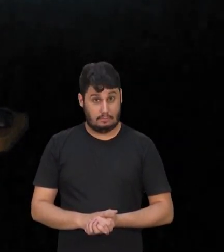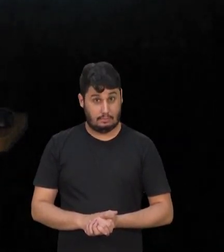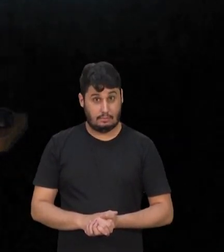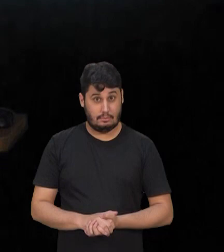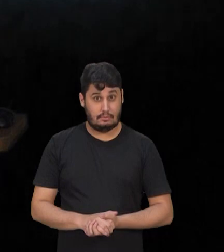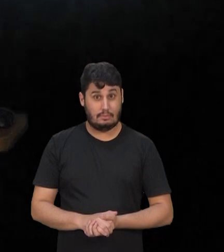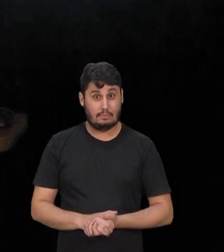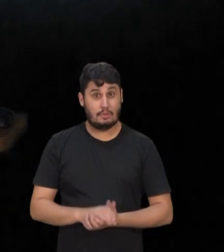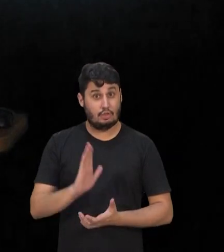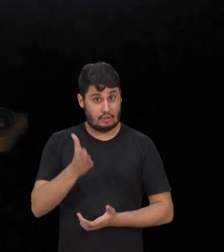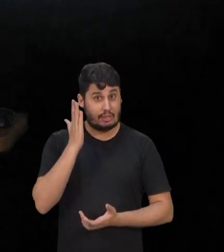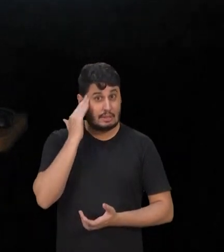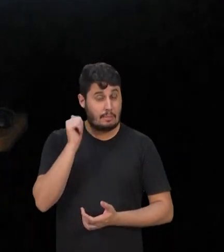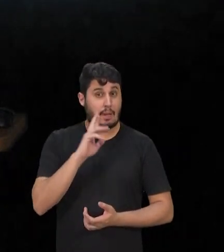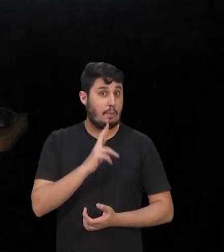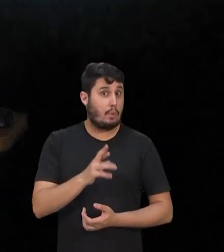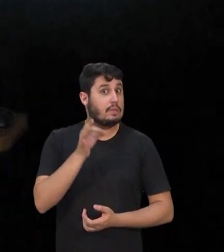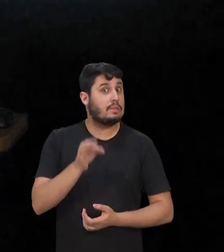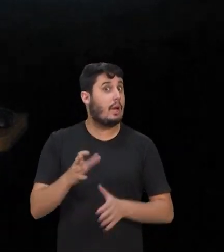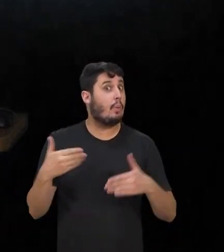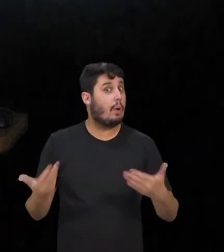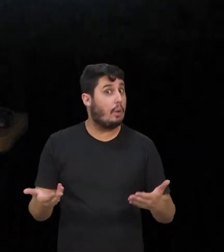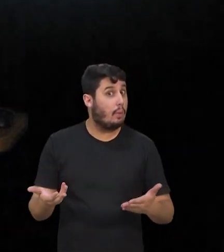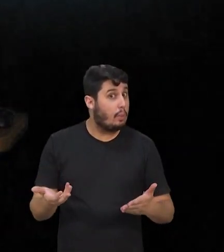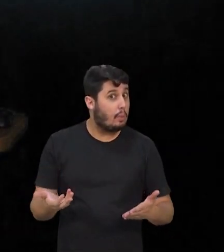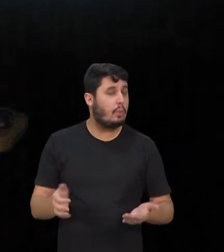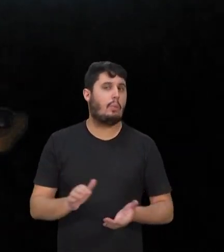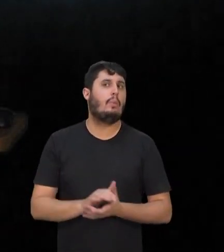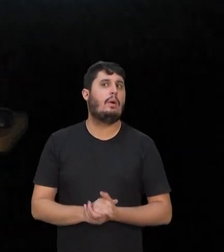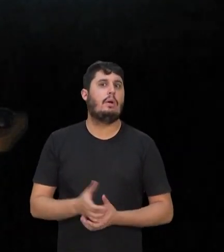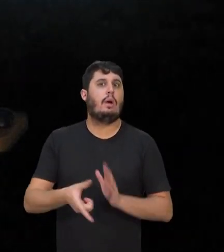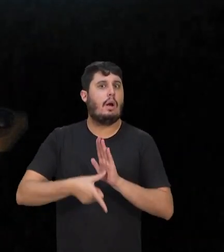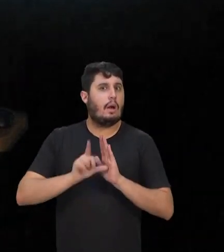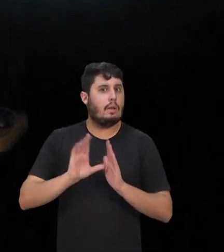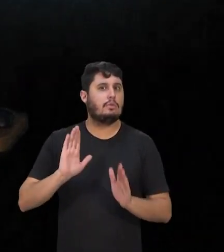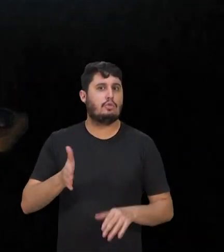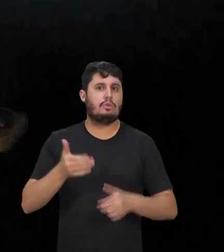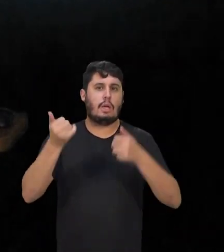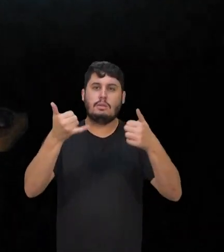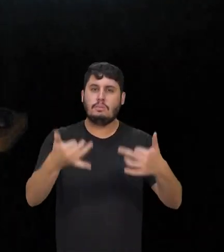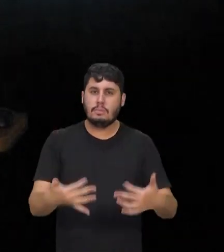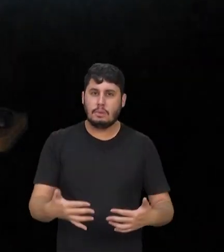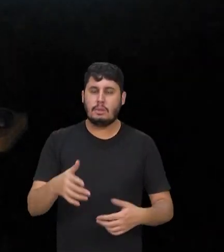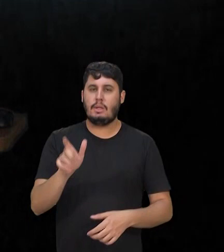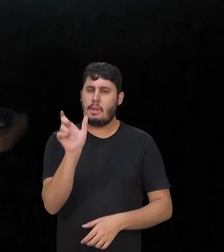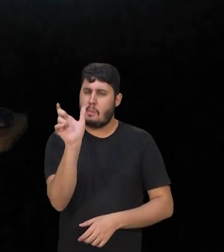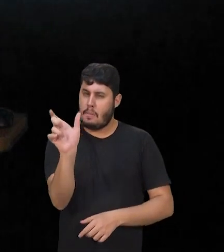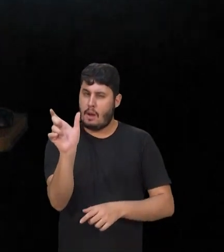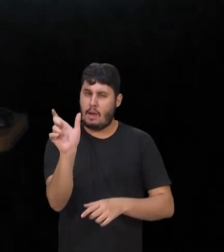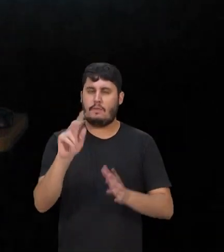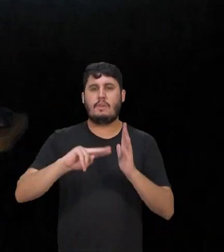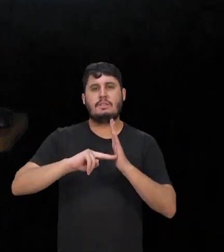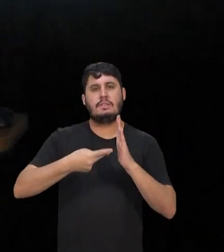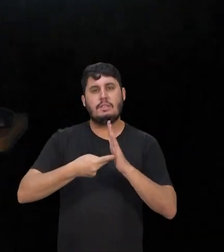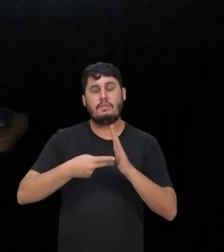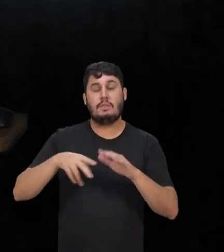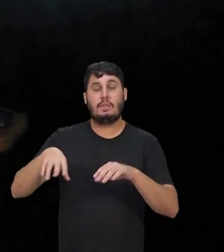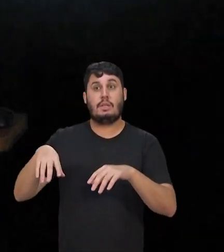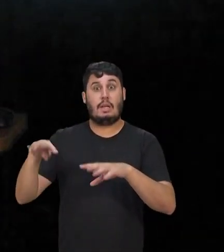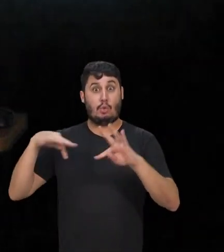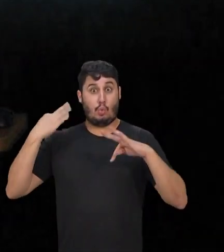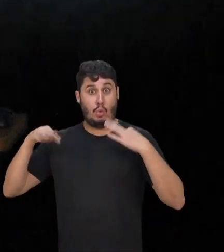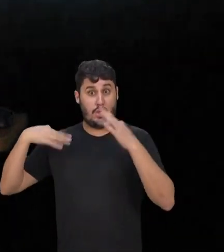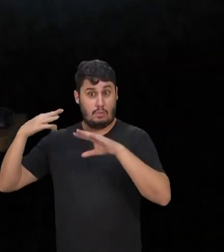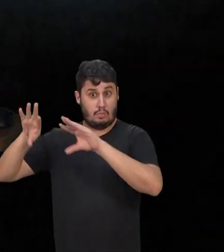E aí, já sabem qual é a resposta? Vejam, eu já tinha falado lá que desmatupizar seria o sentido de tirar de Machu Picchu. E